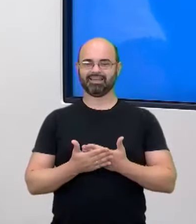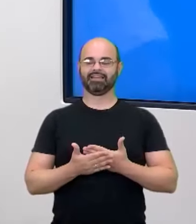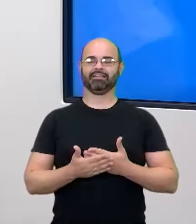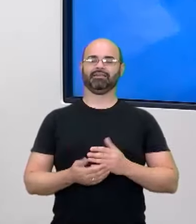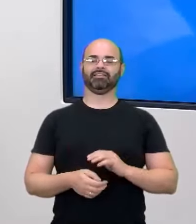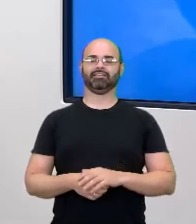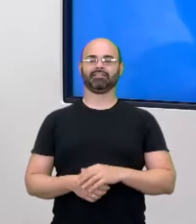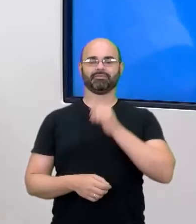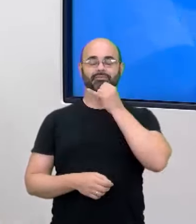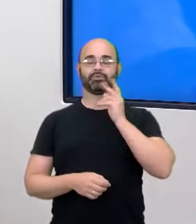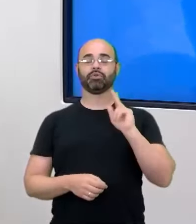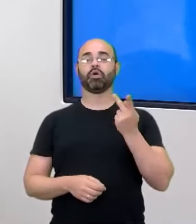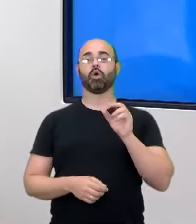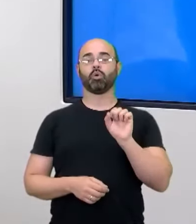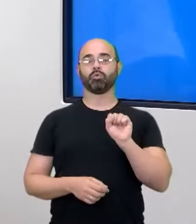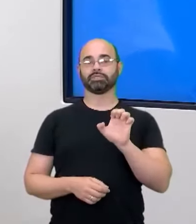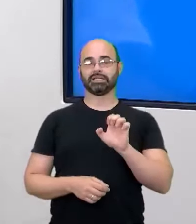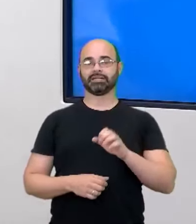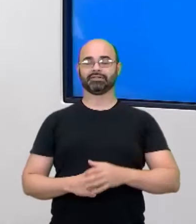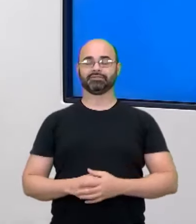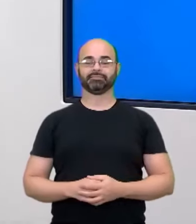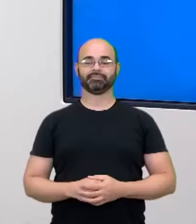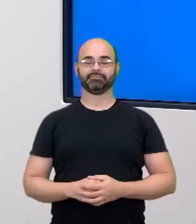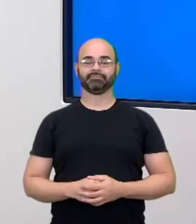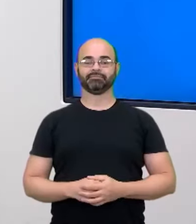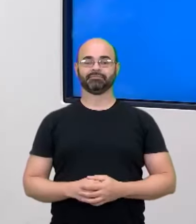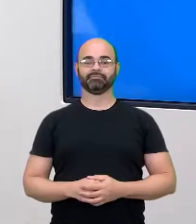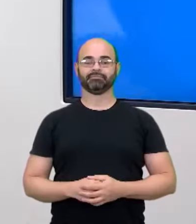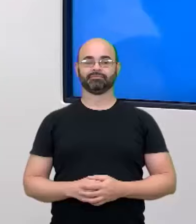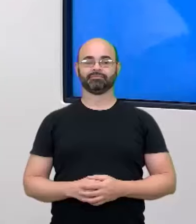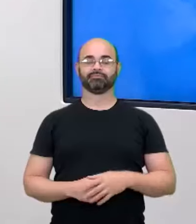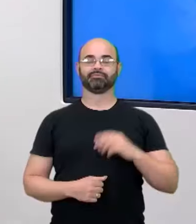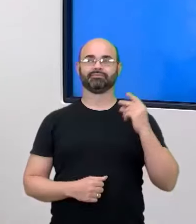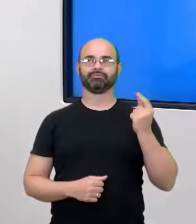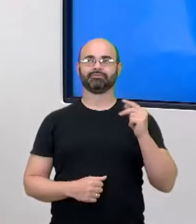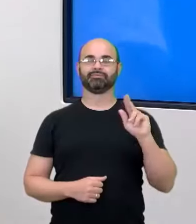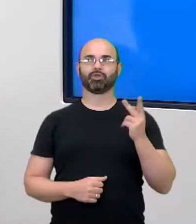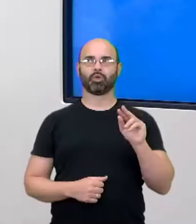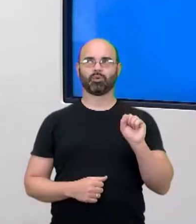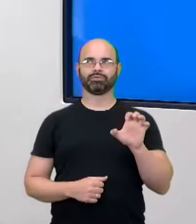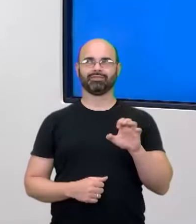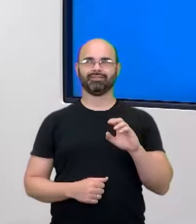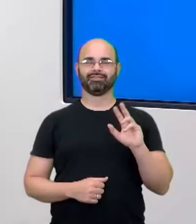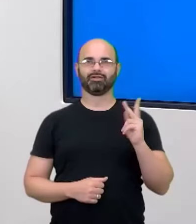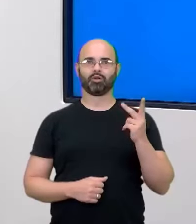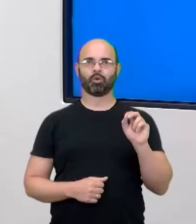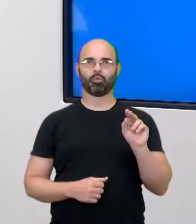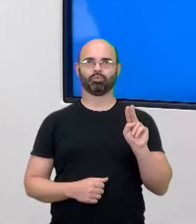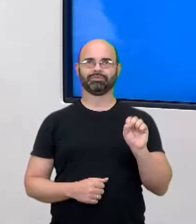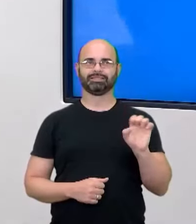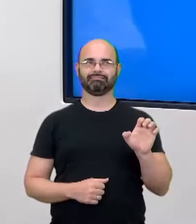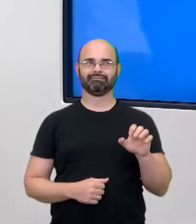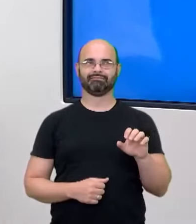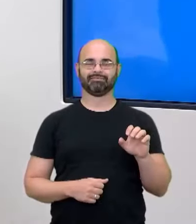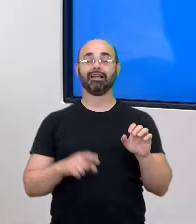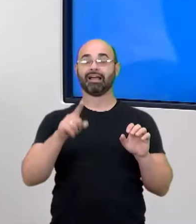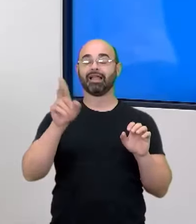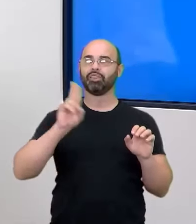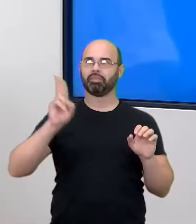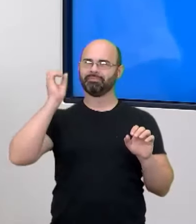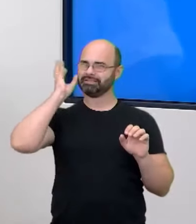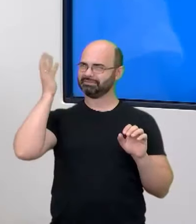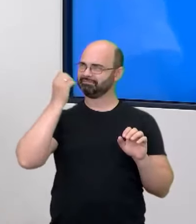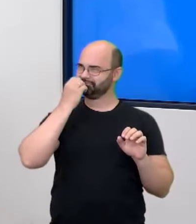o house, o house e o house também, que depois eu lembro quais são os outros.